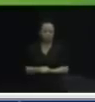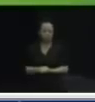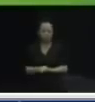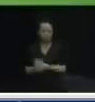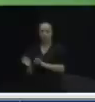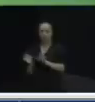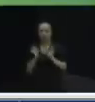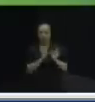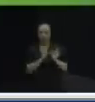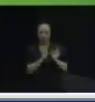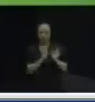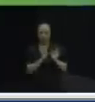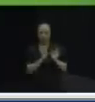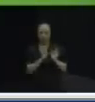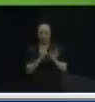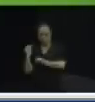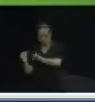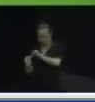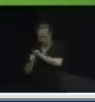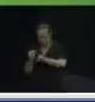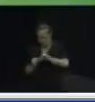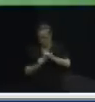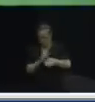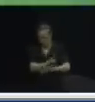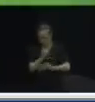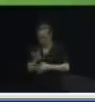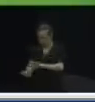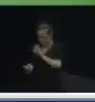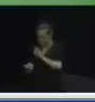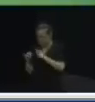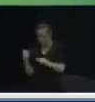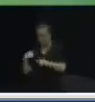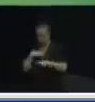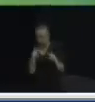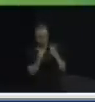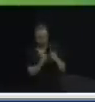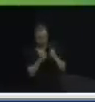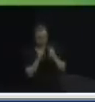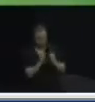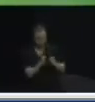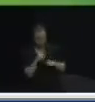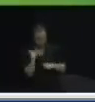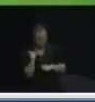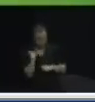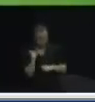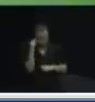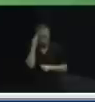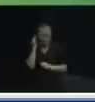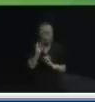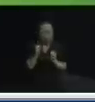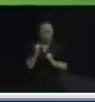tentou foi aí para política tentando disse que teria um caminho como